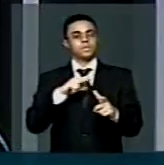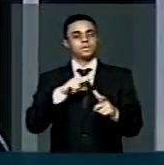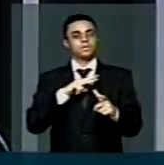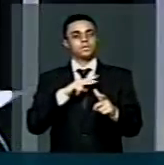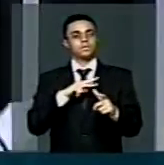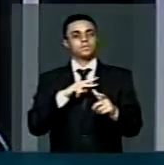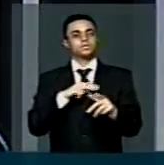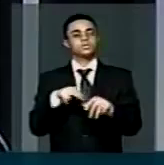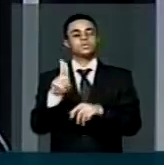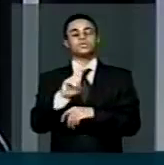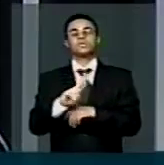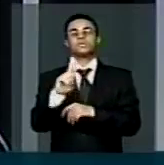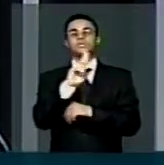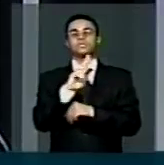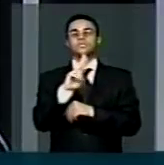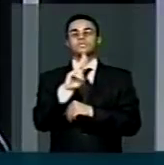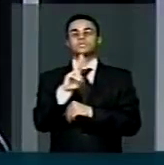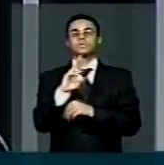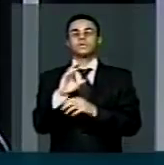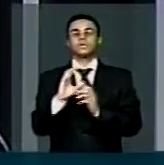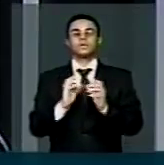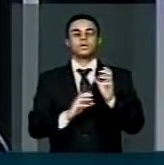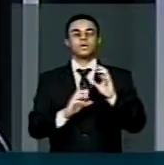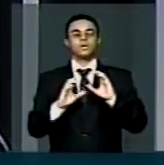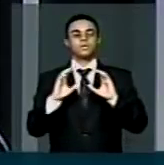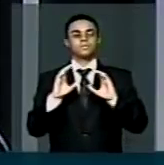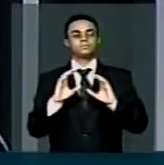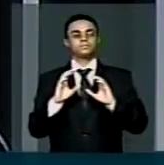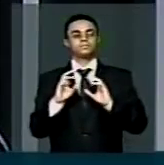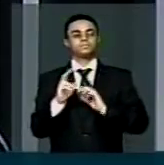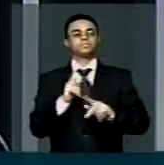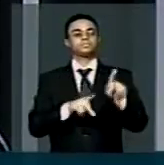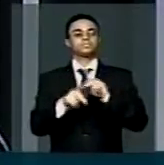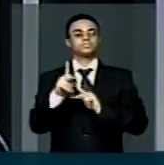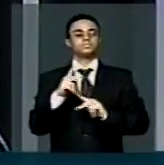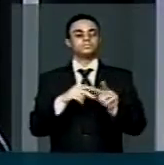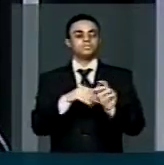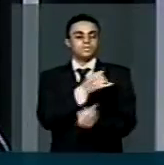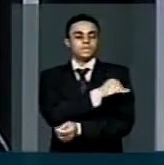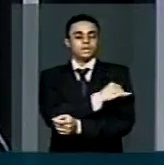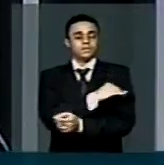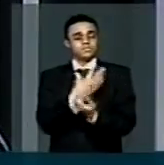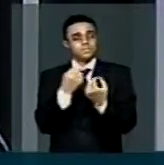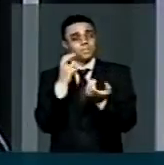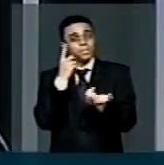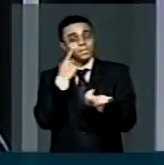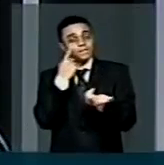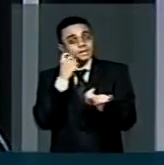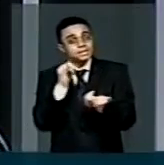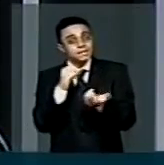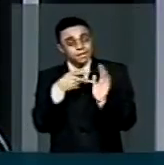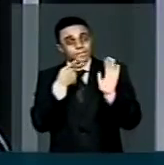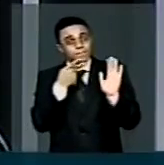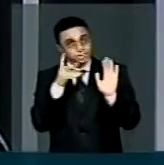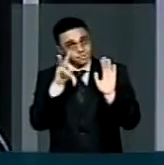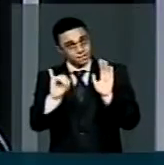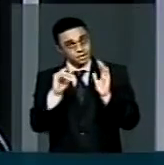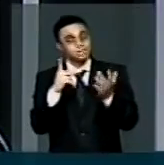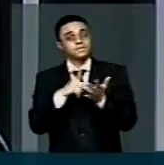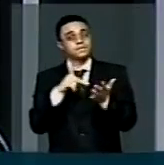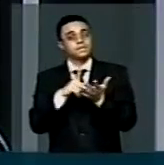do Rio de Janeiro. Vamos ver se as promessas se tornarão realidade. Com certeza iremos